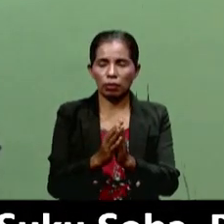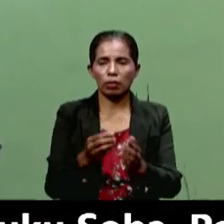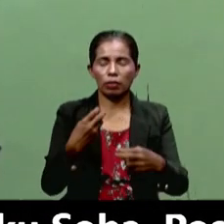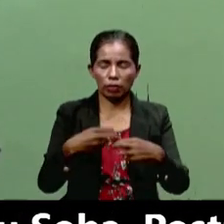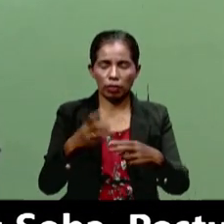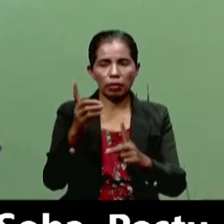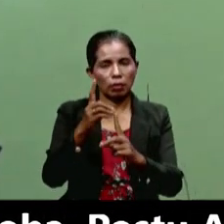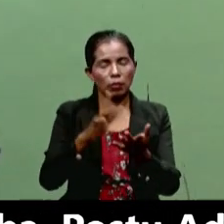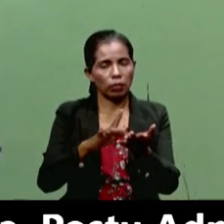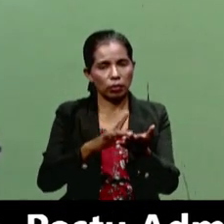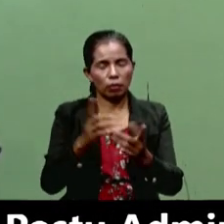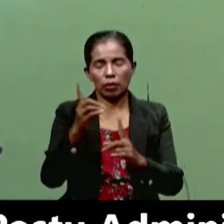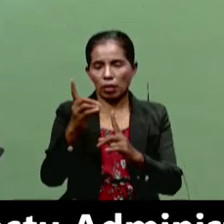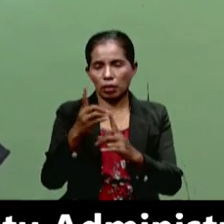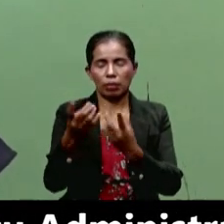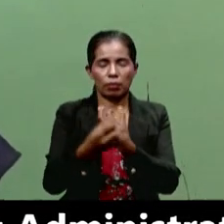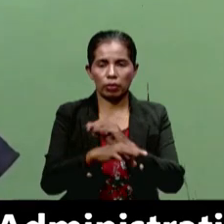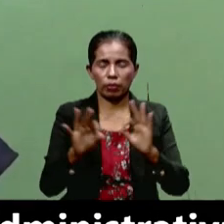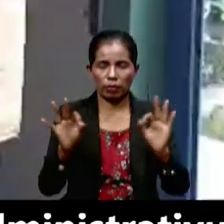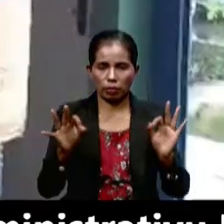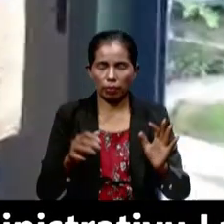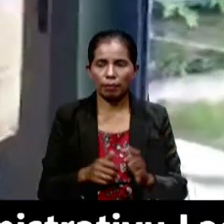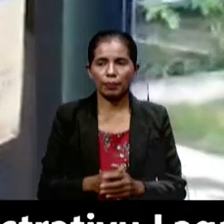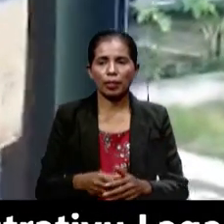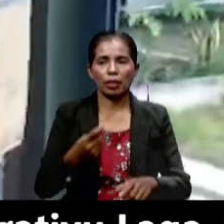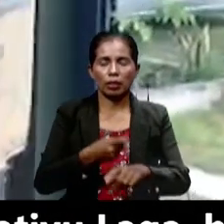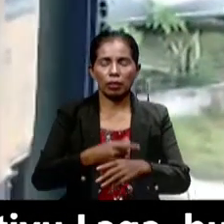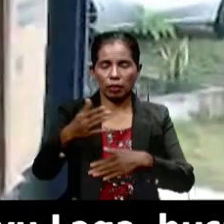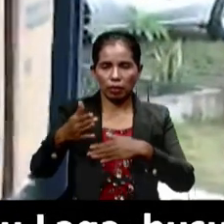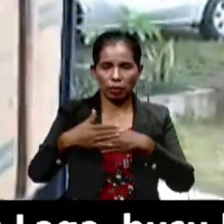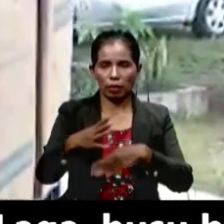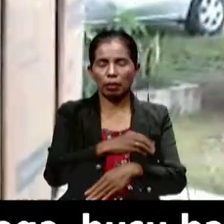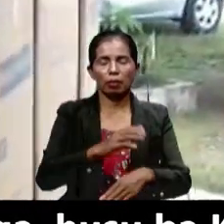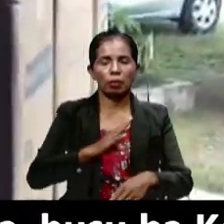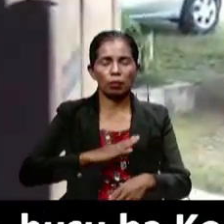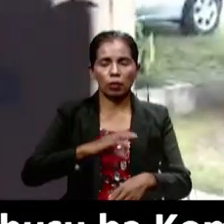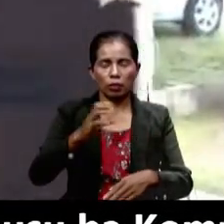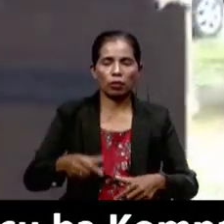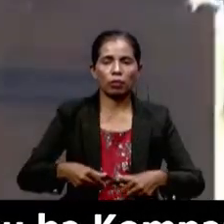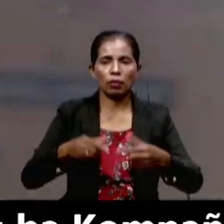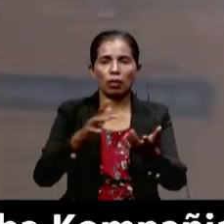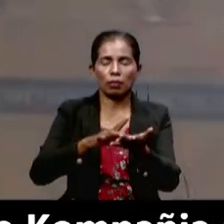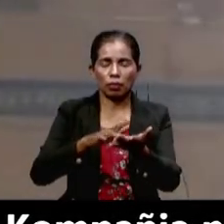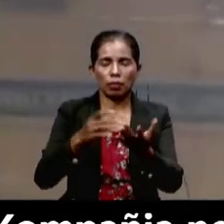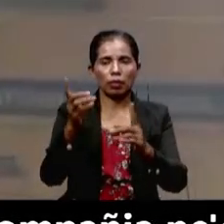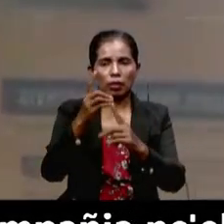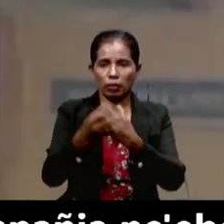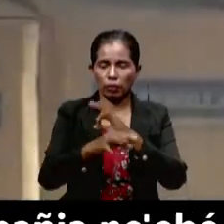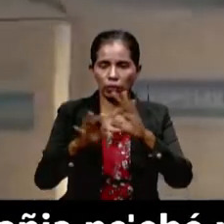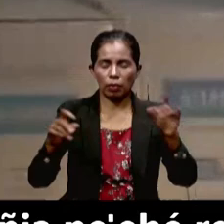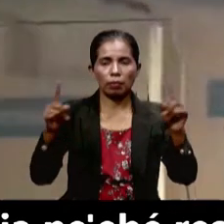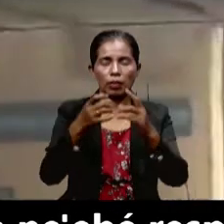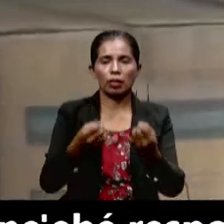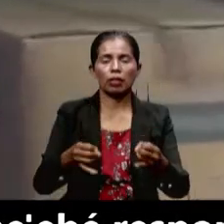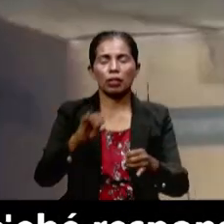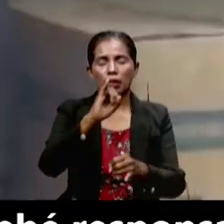hamos espera ele tene di E a tempo vese que a Unidade de Armazém Regional Baucau se entrega em Moro que nebeliou na prazo para o Instituto